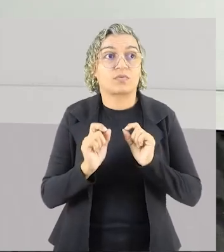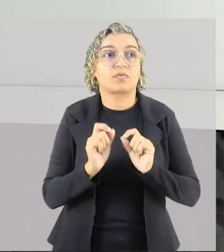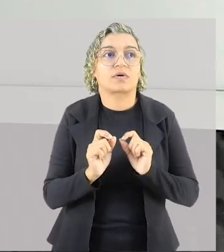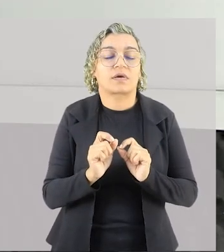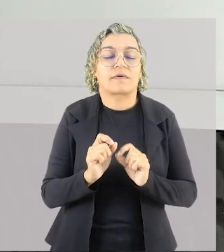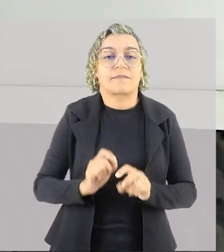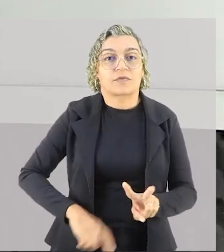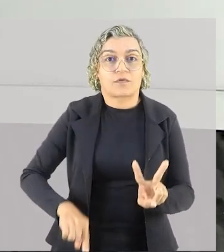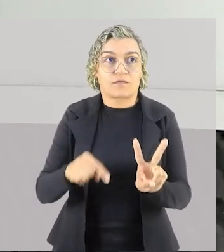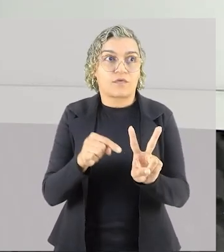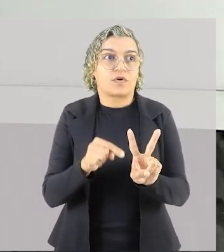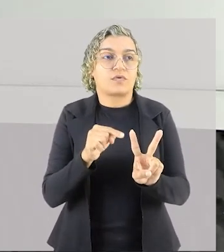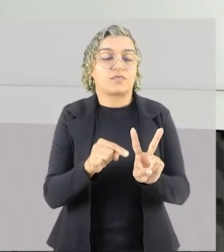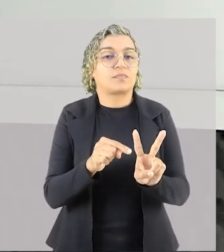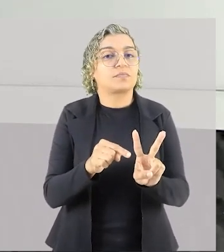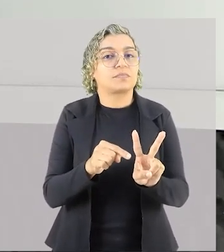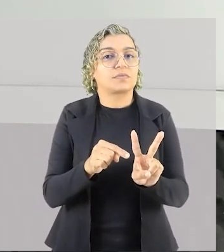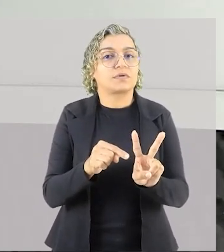esse volume